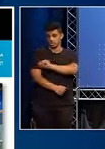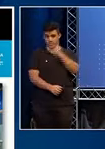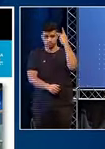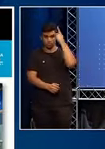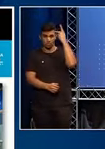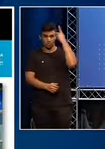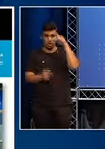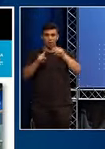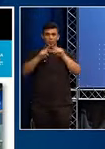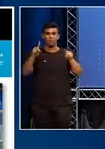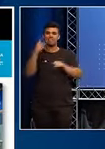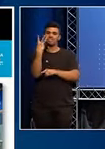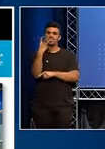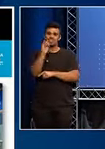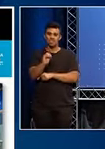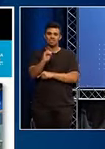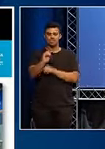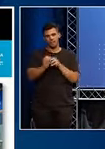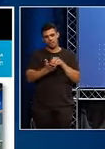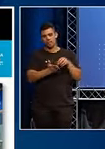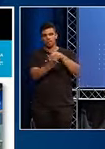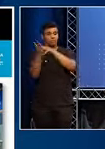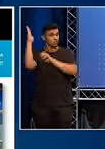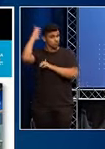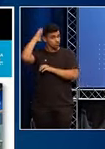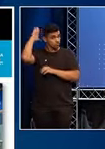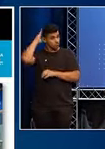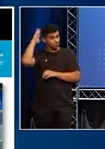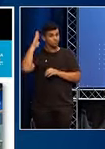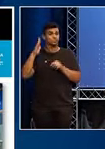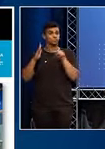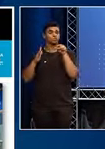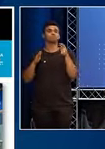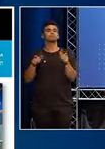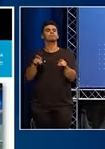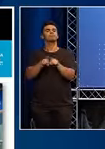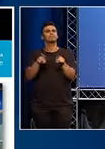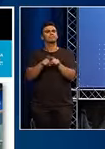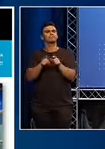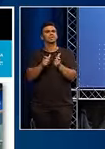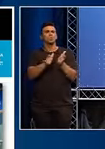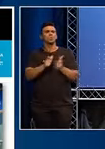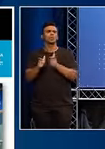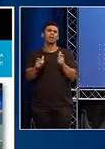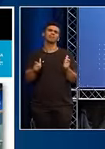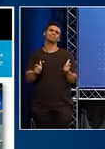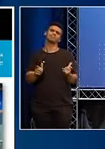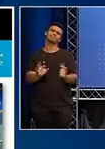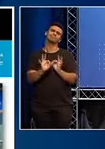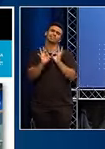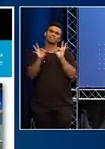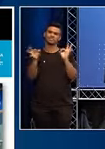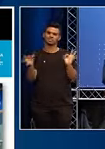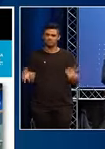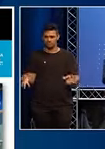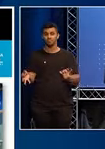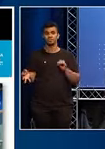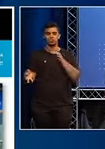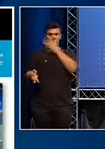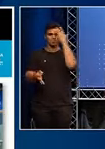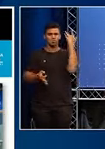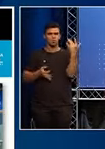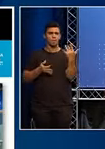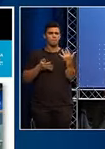agências no Pará e no interior do Pará e do Maranhão, lugares carentes. E quando as pessoas perguntam por quê,